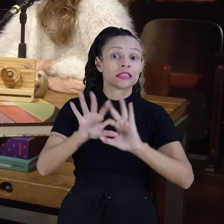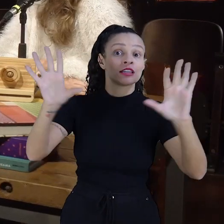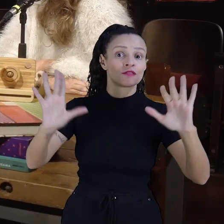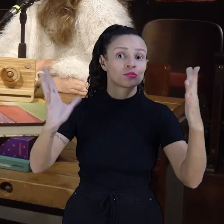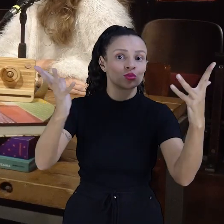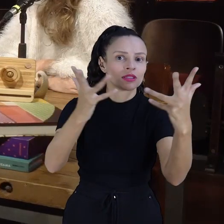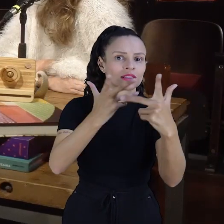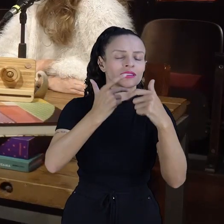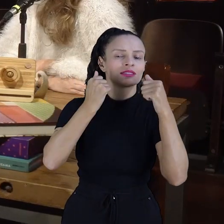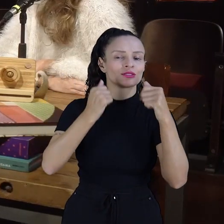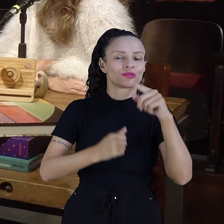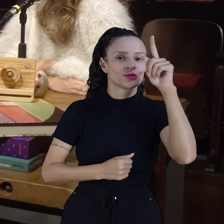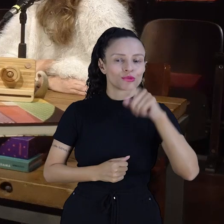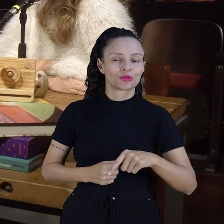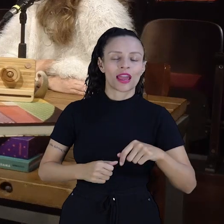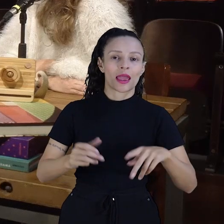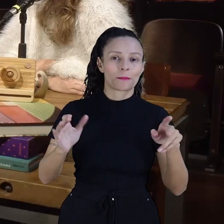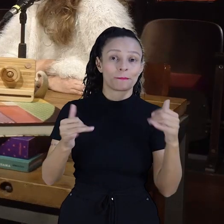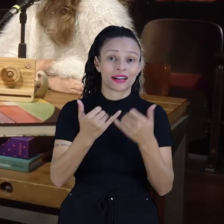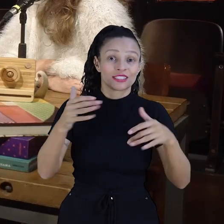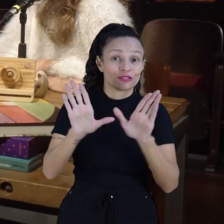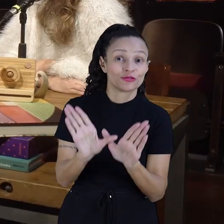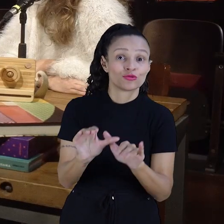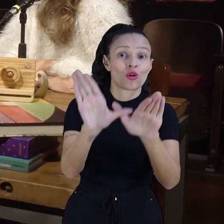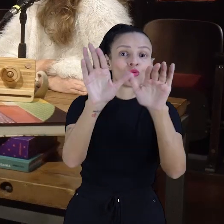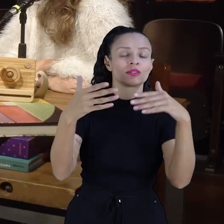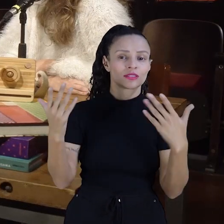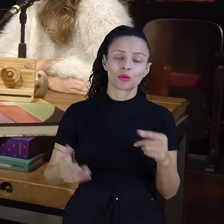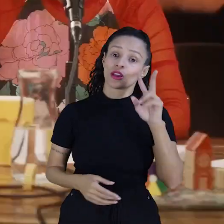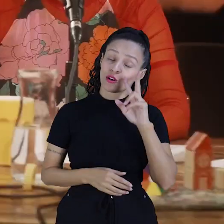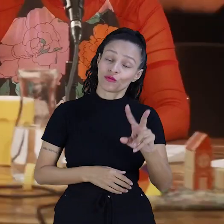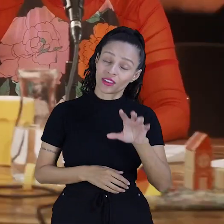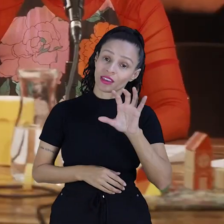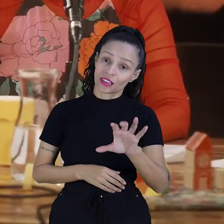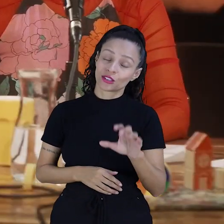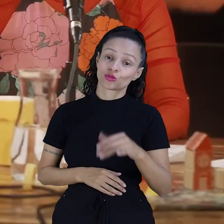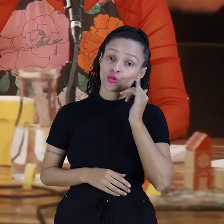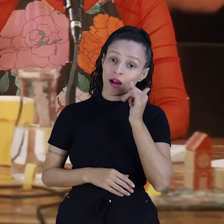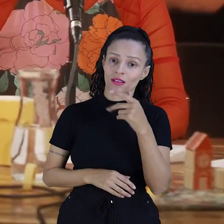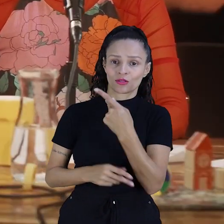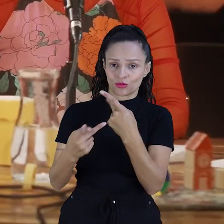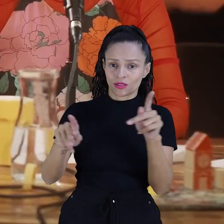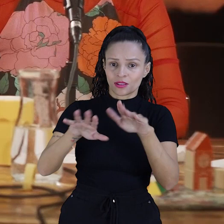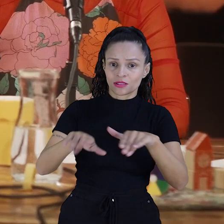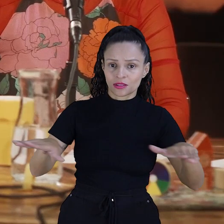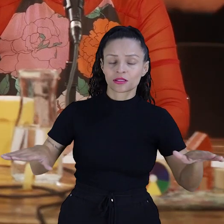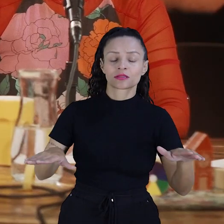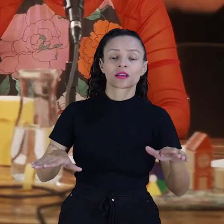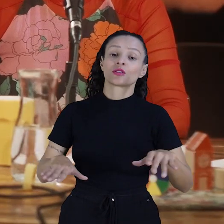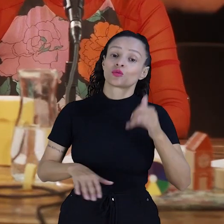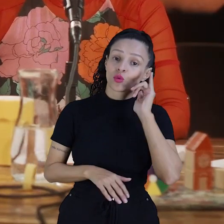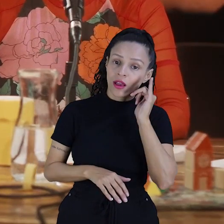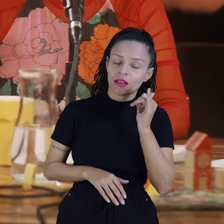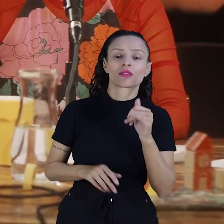coisa bonita, é plano de voo. E é isso que eu vi no relato das crianças. E